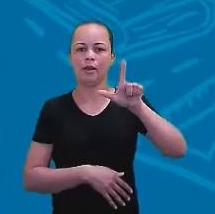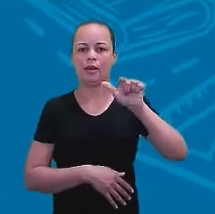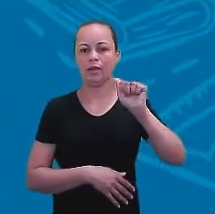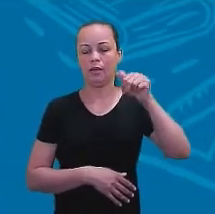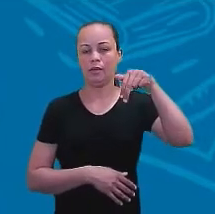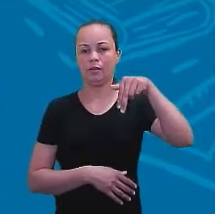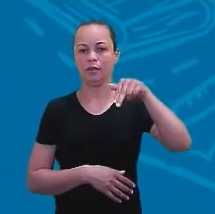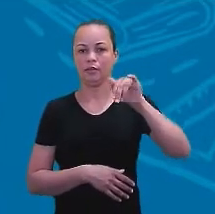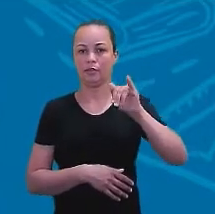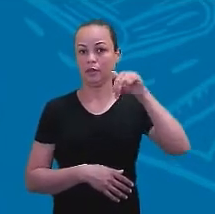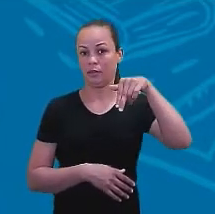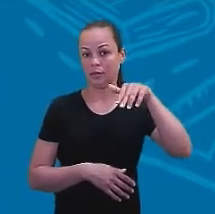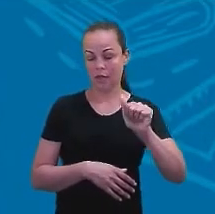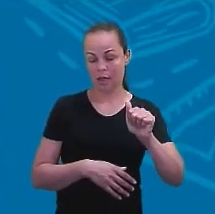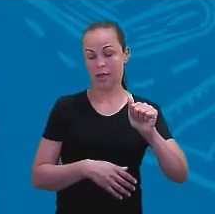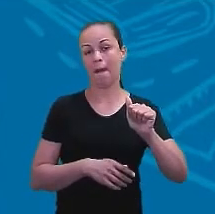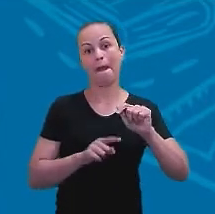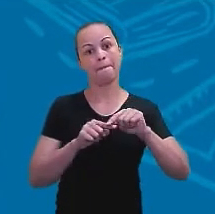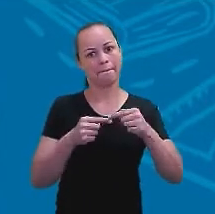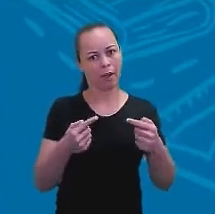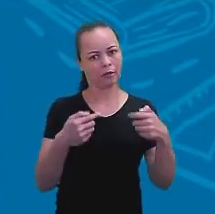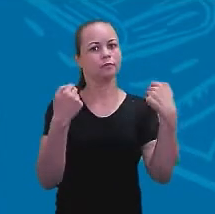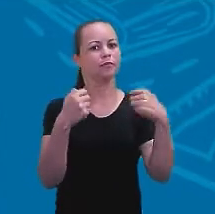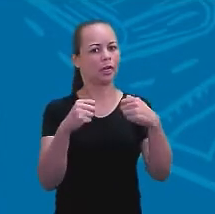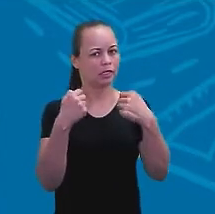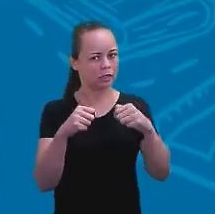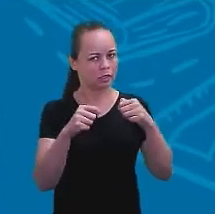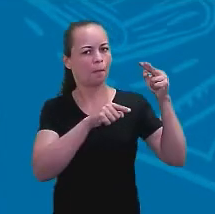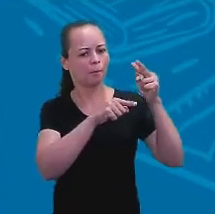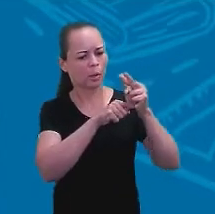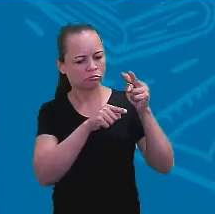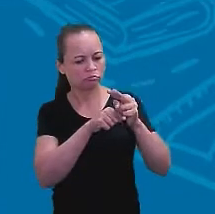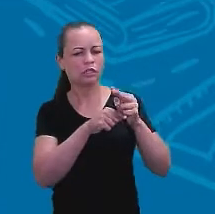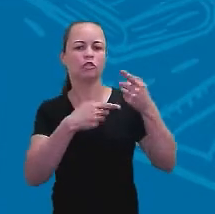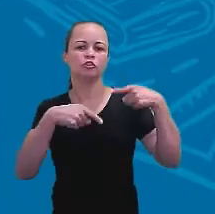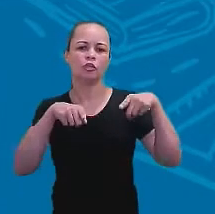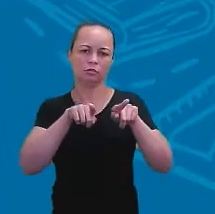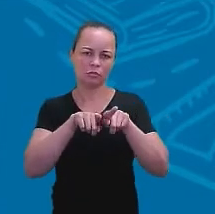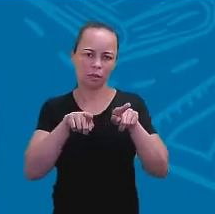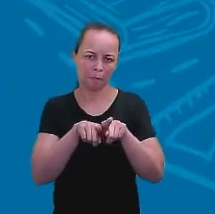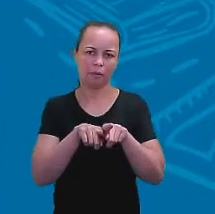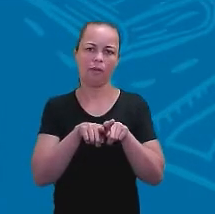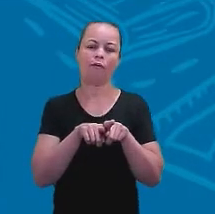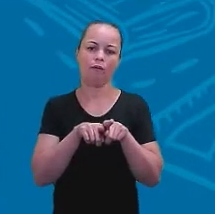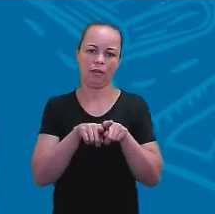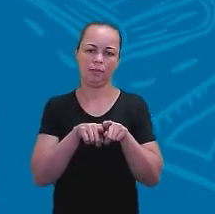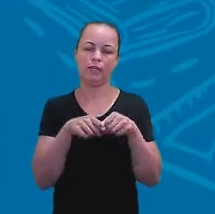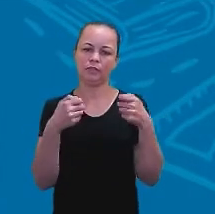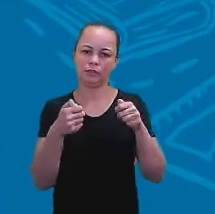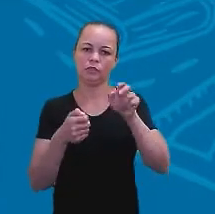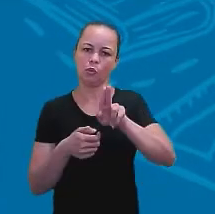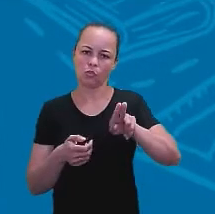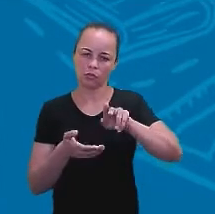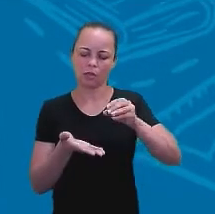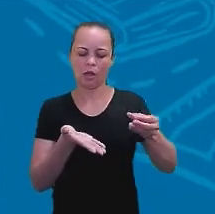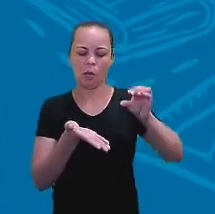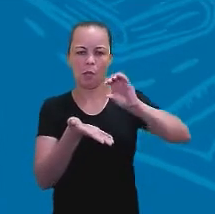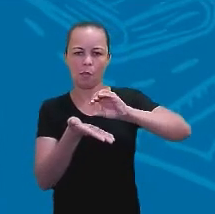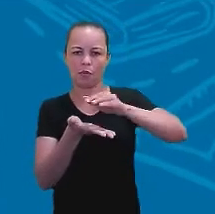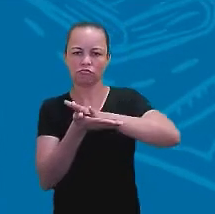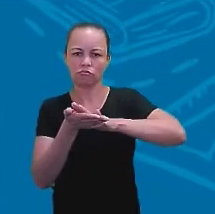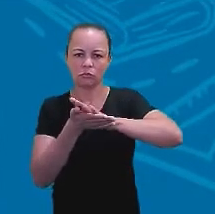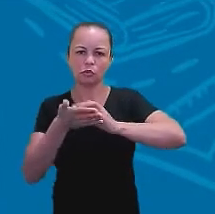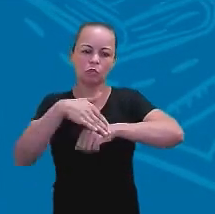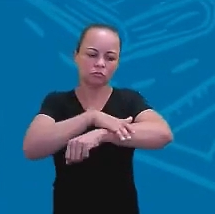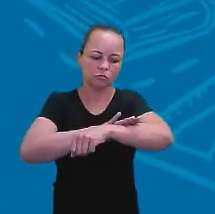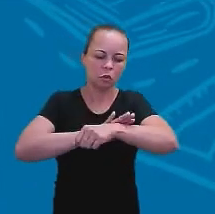do nosso organismo, mas mesmo assim precisa usar o protetor solar. E aí vão existir vários